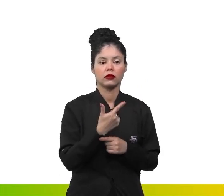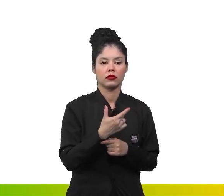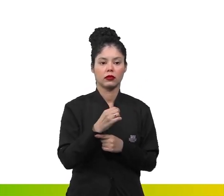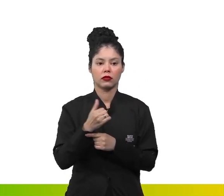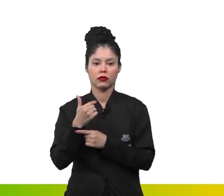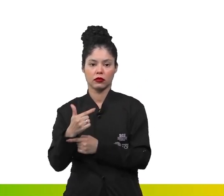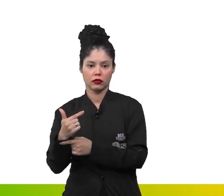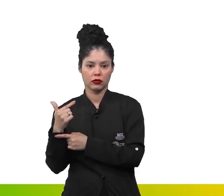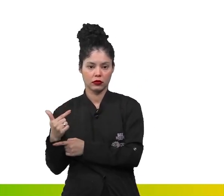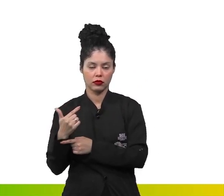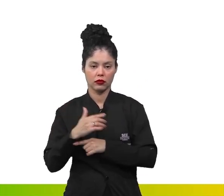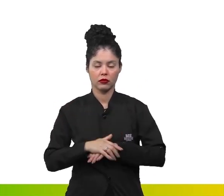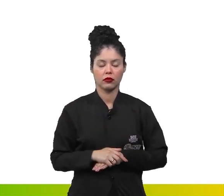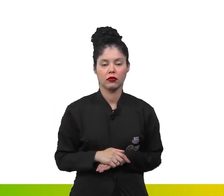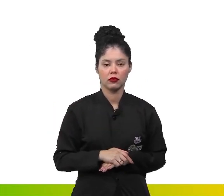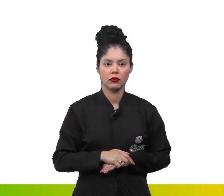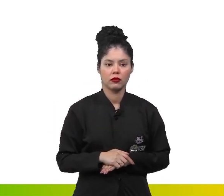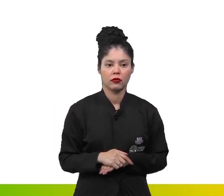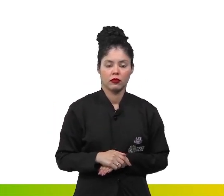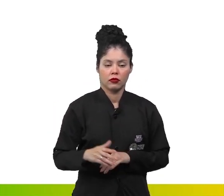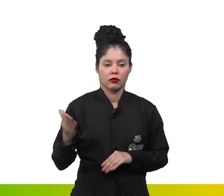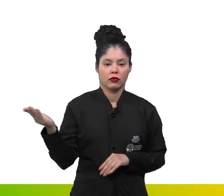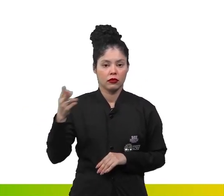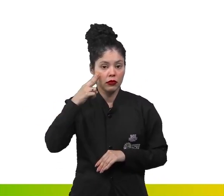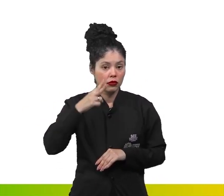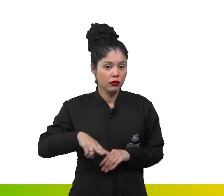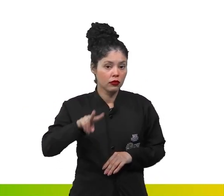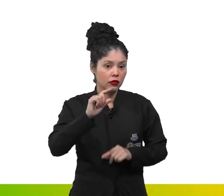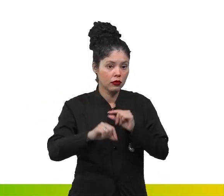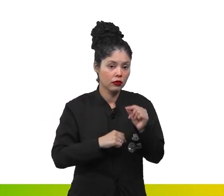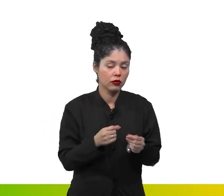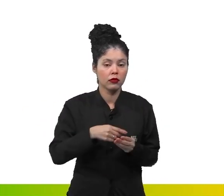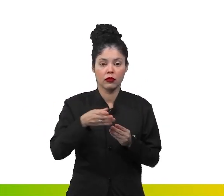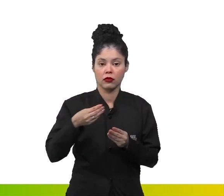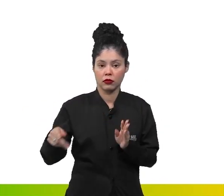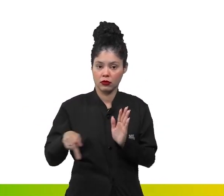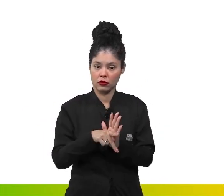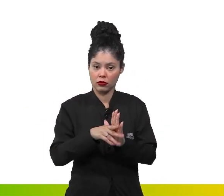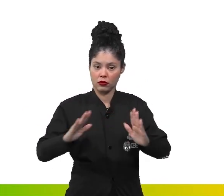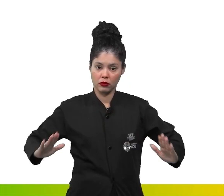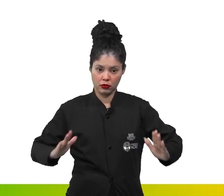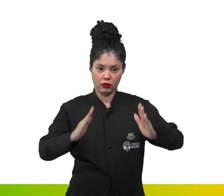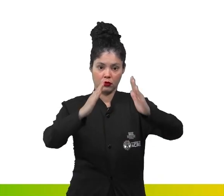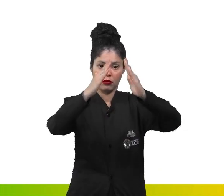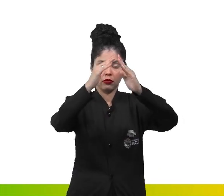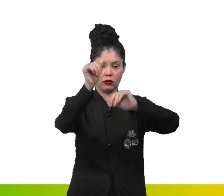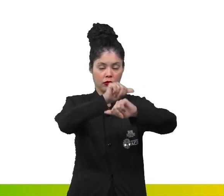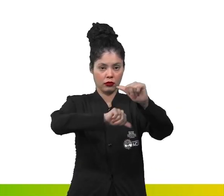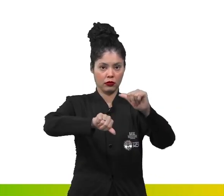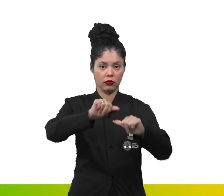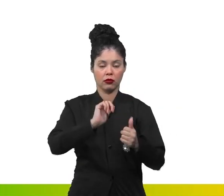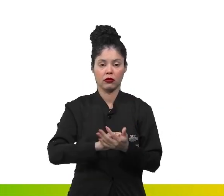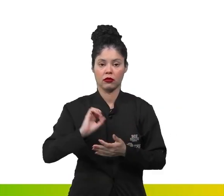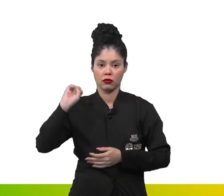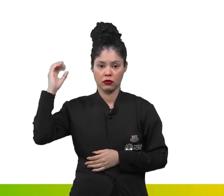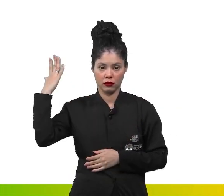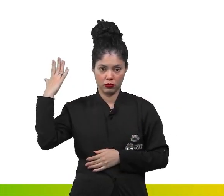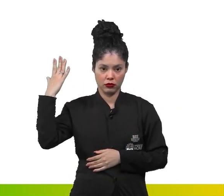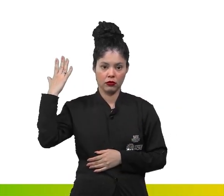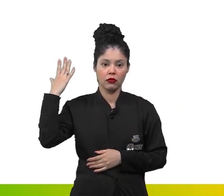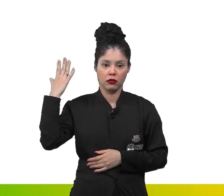de 2022. Aqui a gente vai observar na distribuição da pirâmide as mudanças que ocorreram